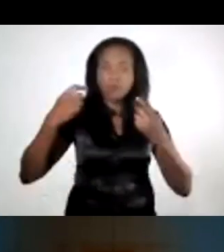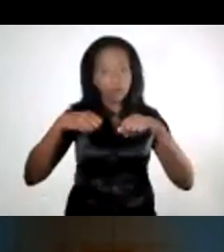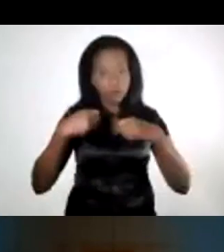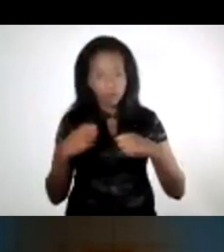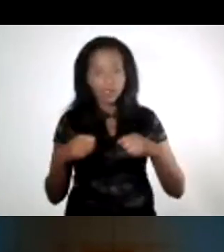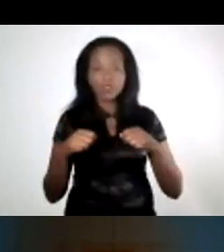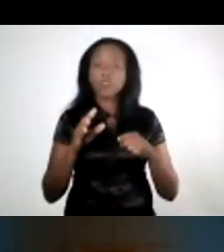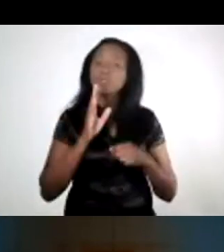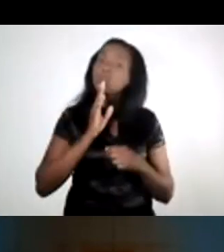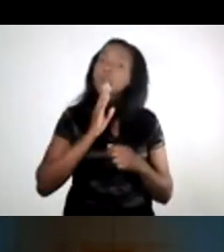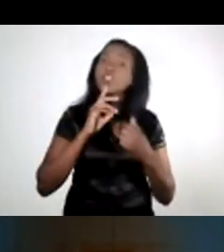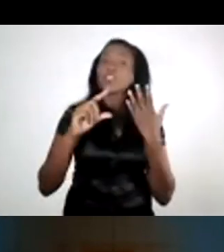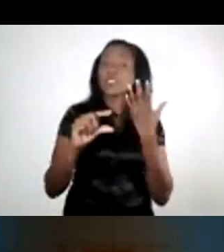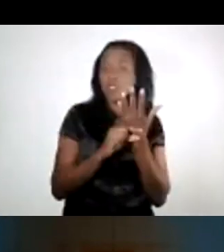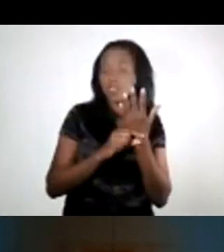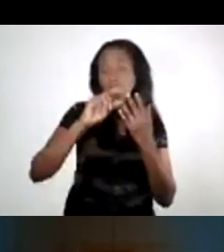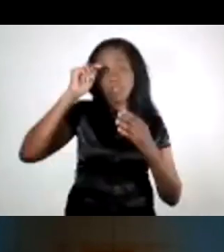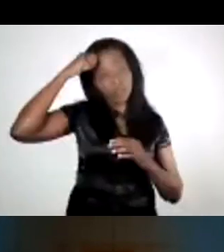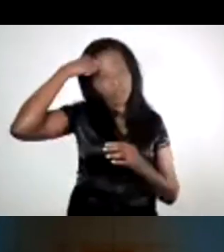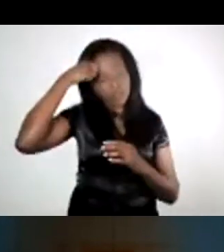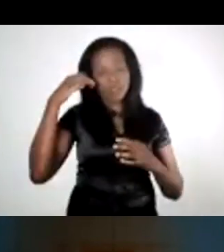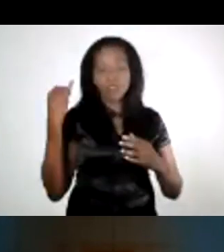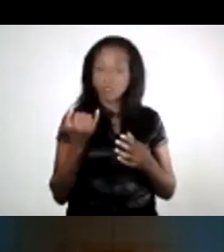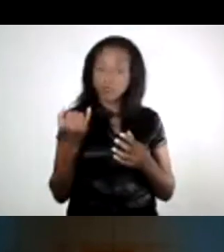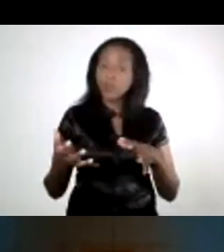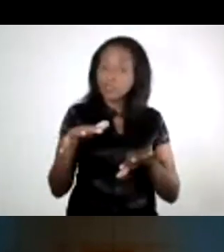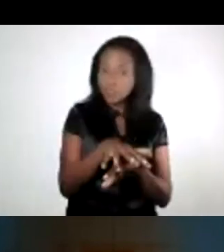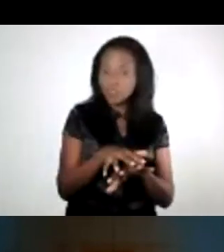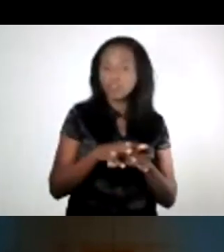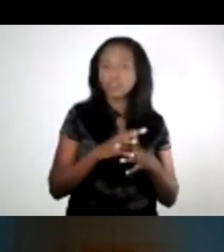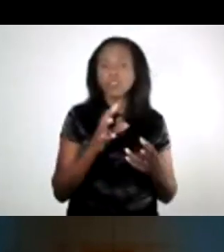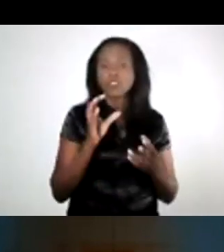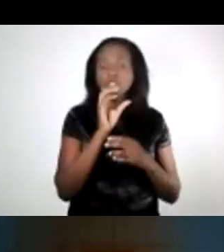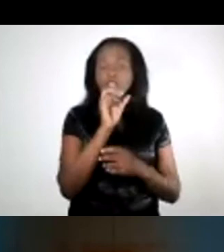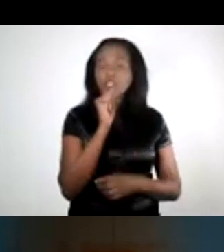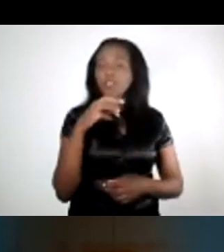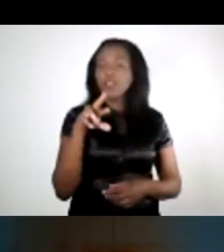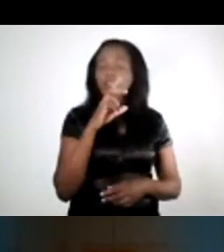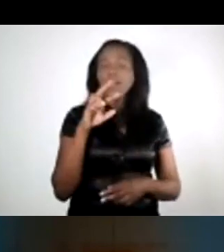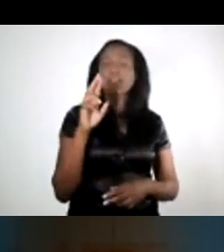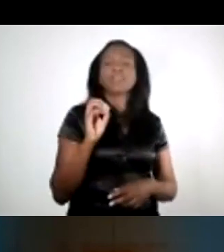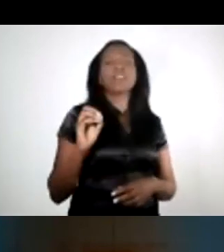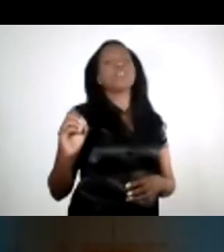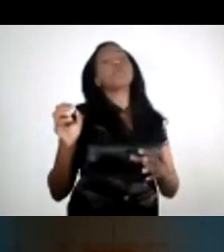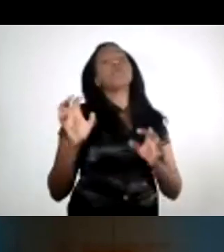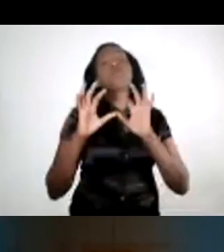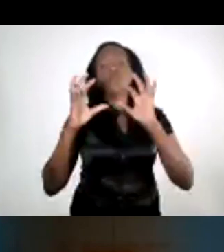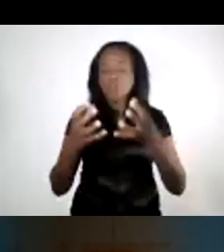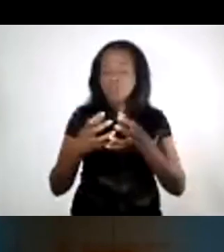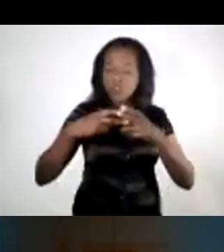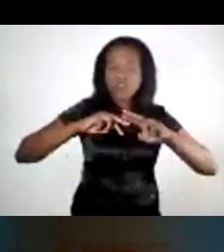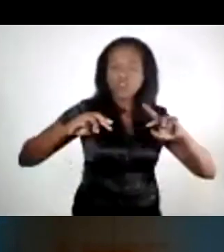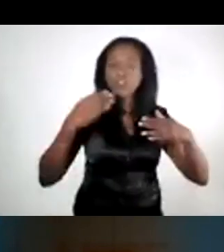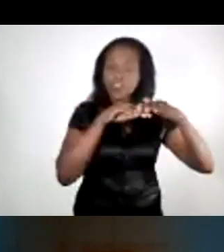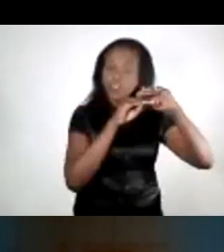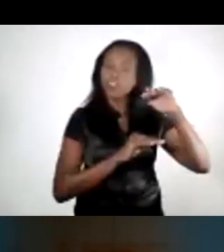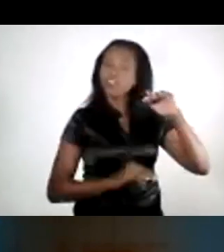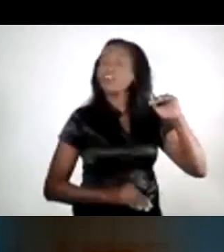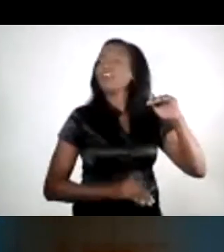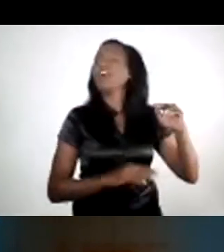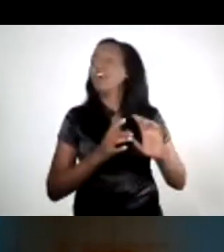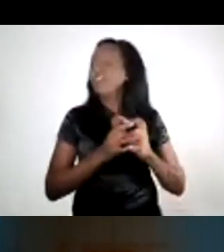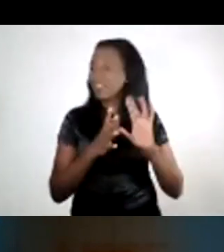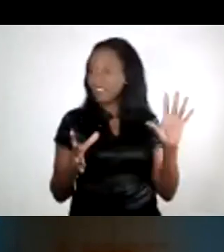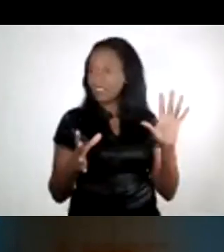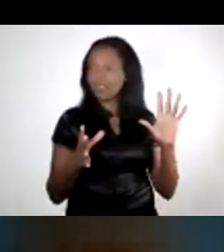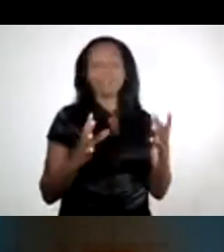sinalizadas, né, para a importância da inclusão dessas obras nos acervos. E todos nós podemos fazer isso indicando obras de autoras